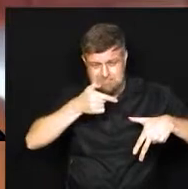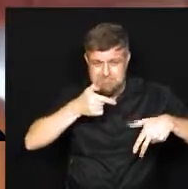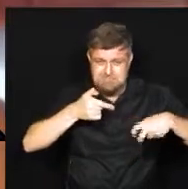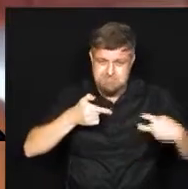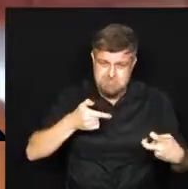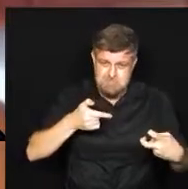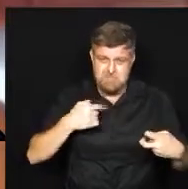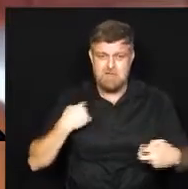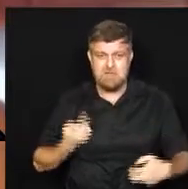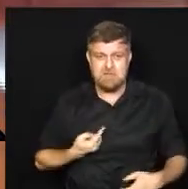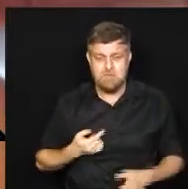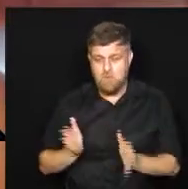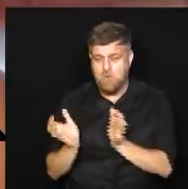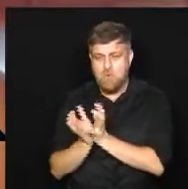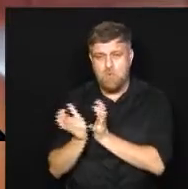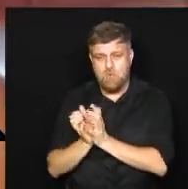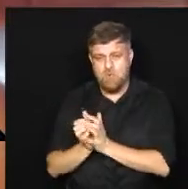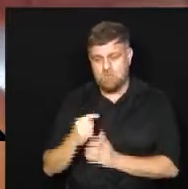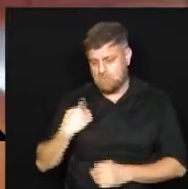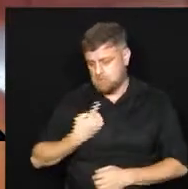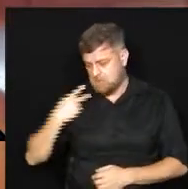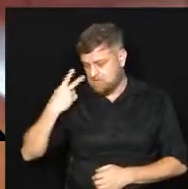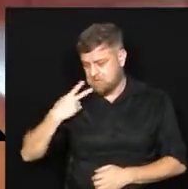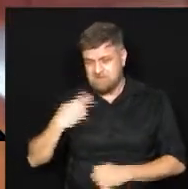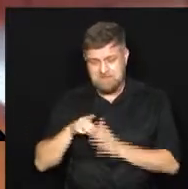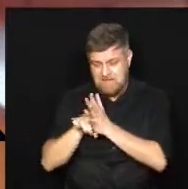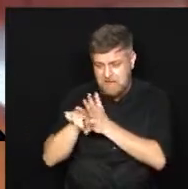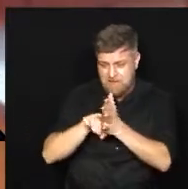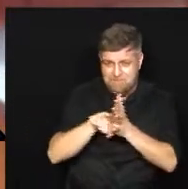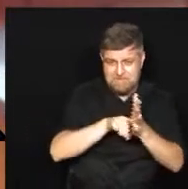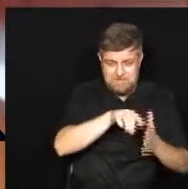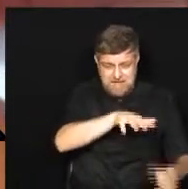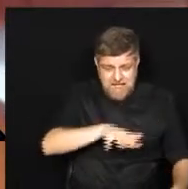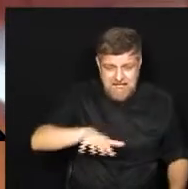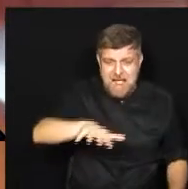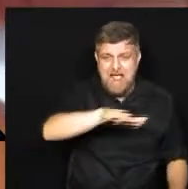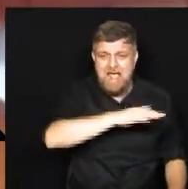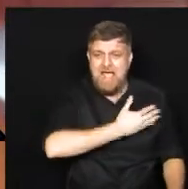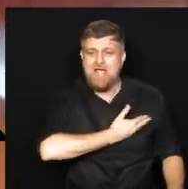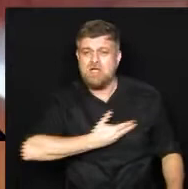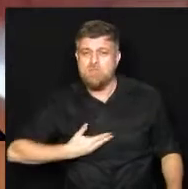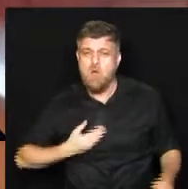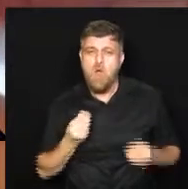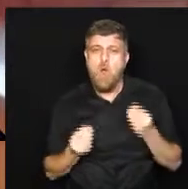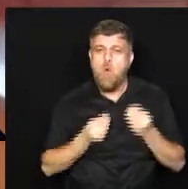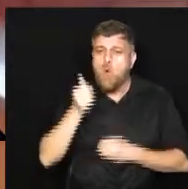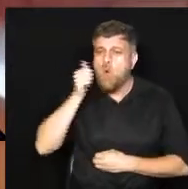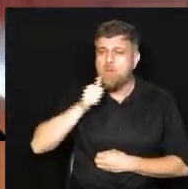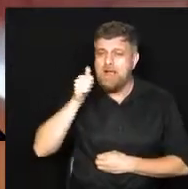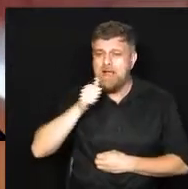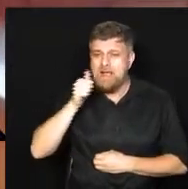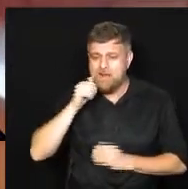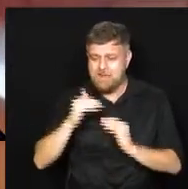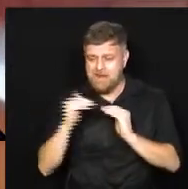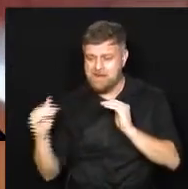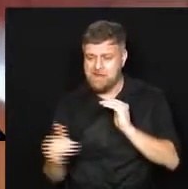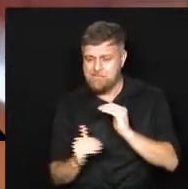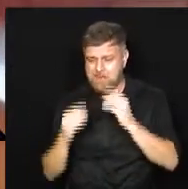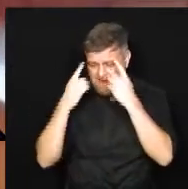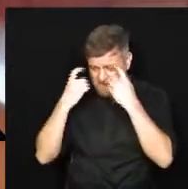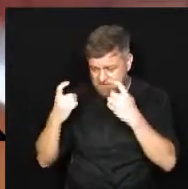mapa dos diversos serviços e da rede disponível para as mulheres em situação de